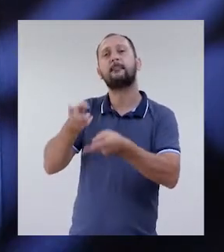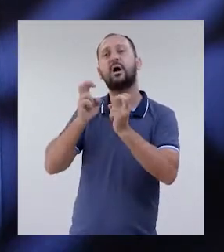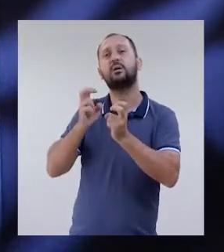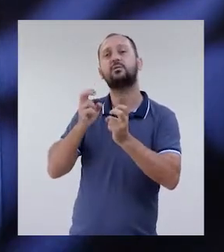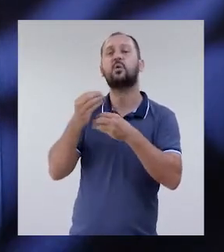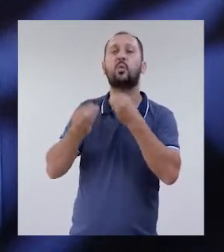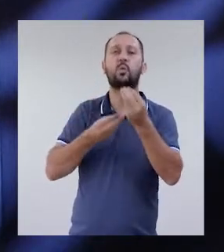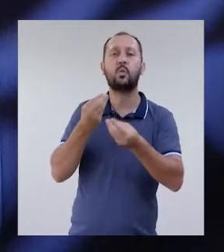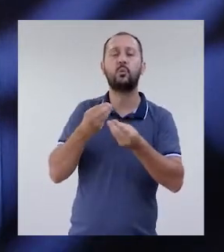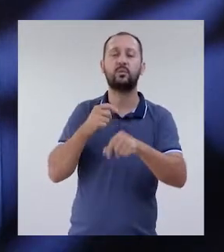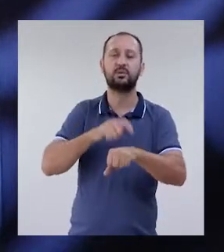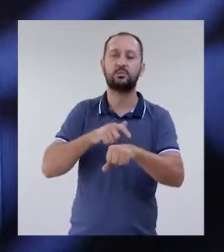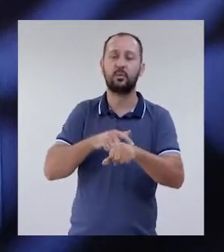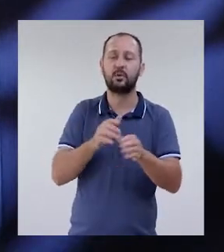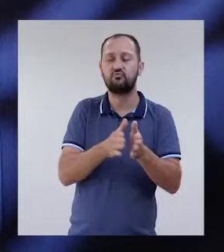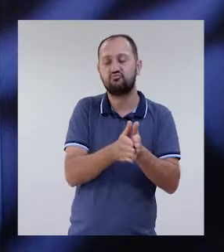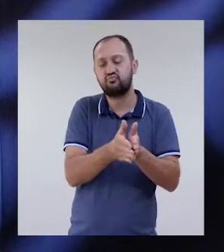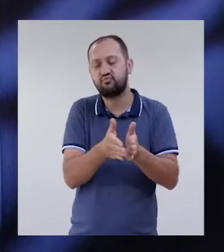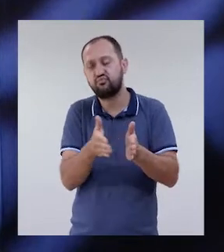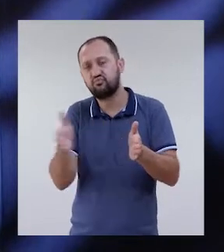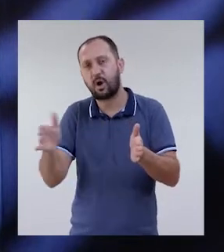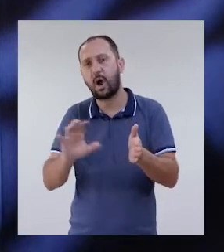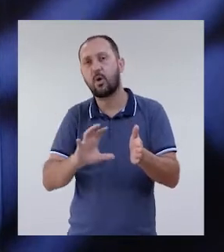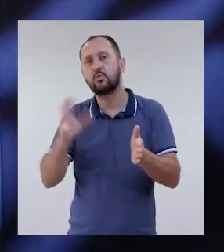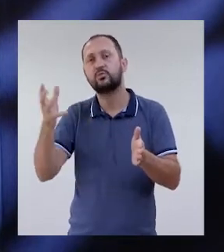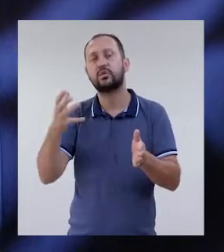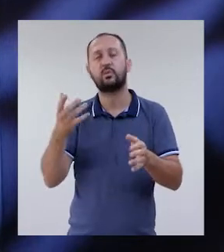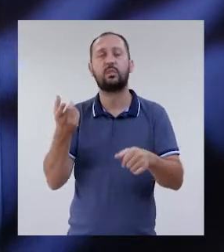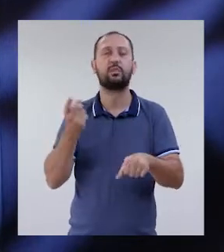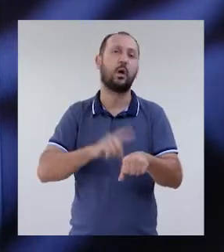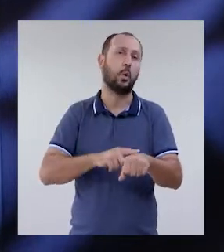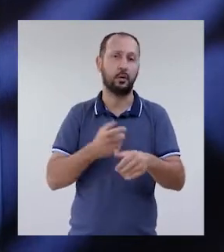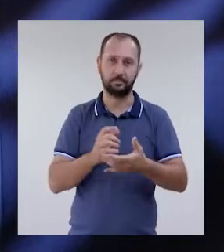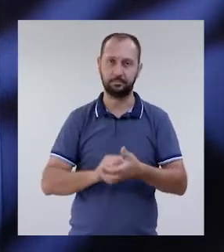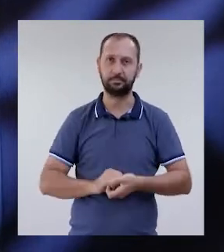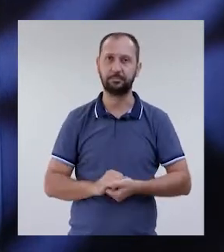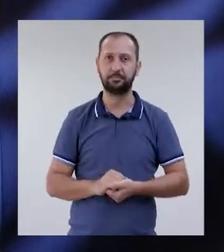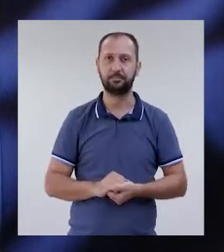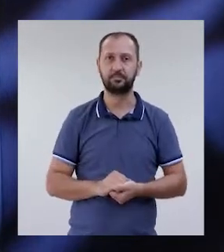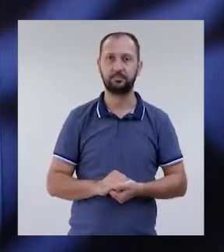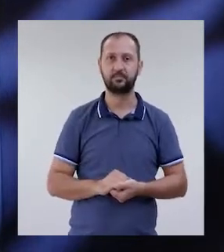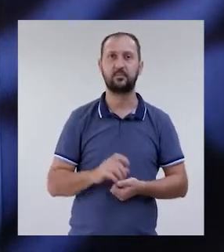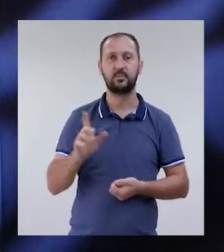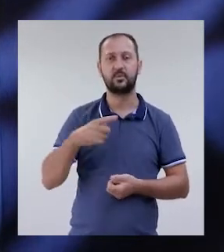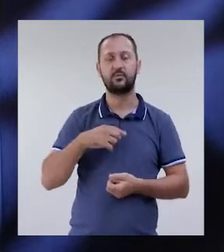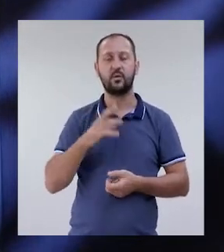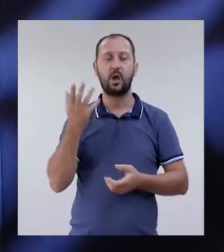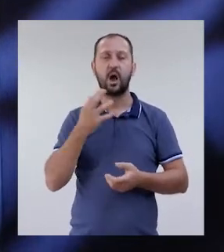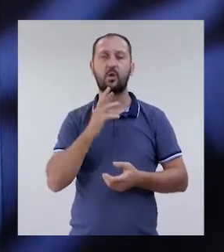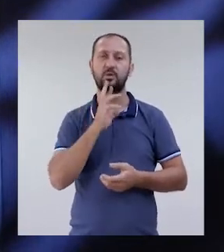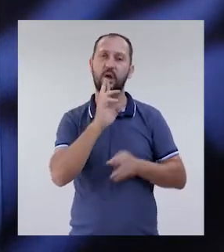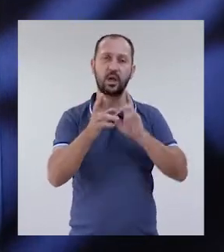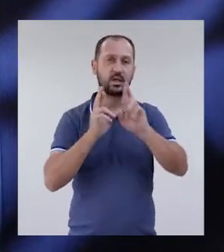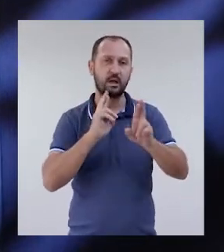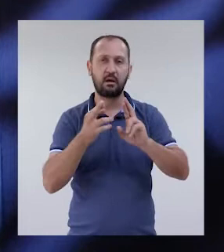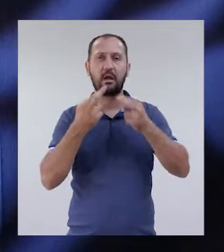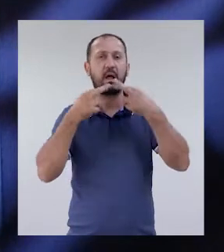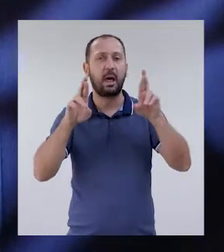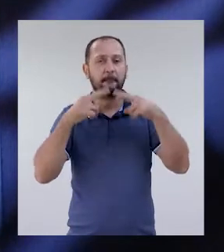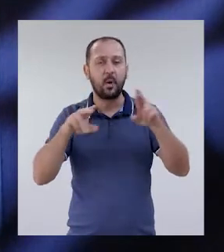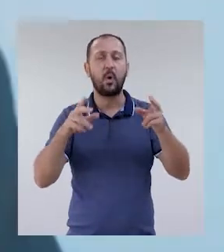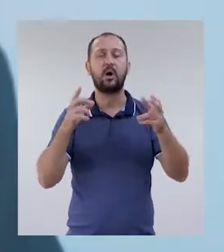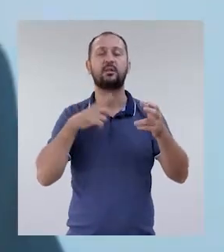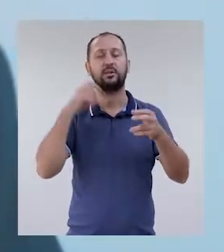percepção de como que esse processo aconteceu de forma dinâmica, né? Foram relatadas algumas dificuldades